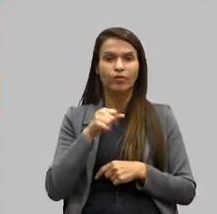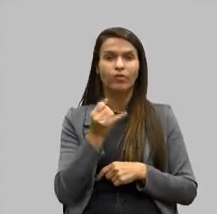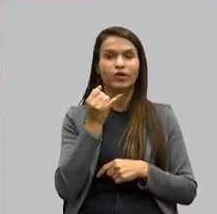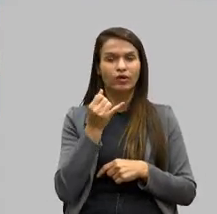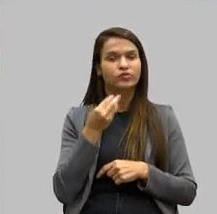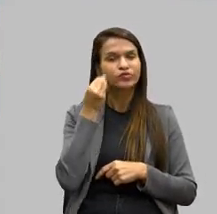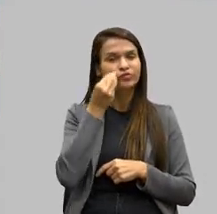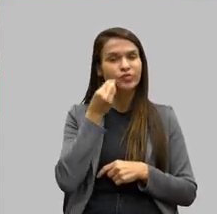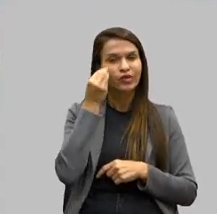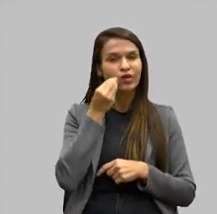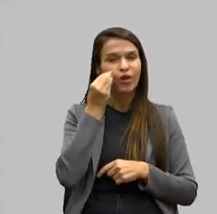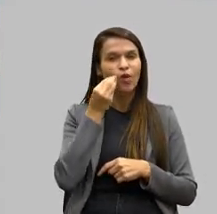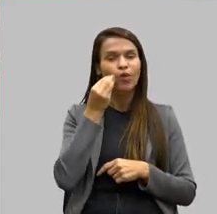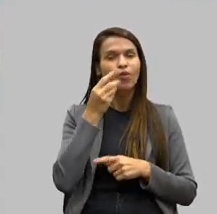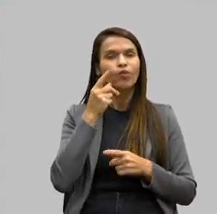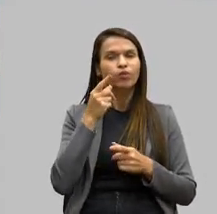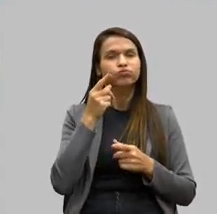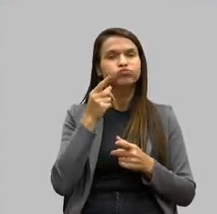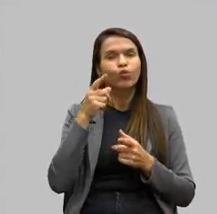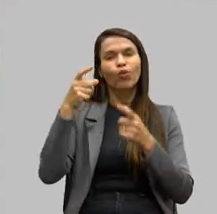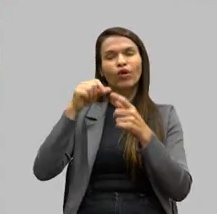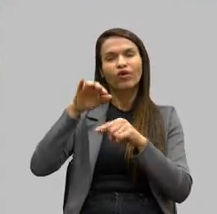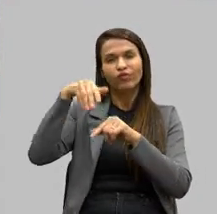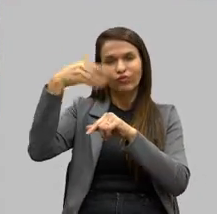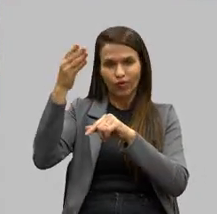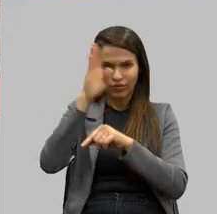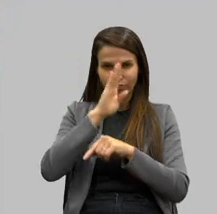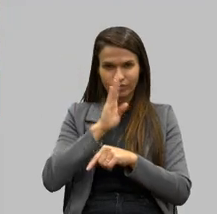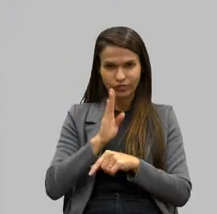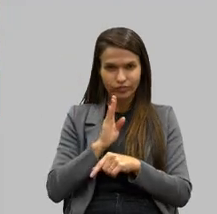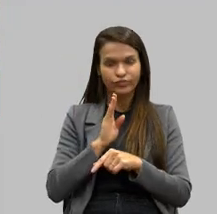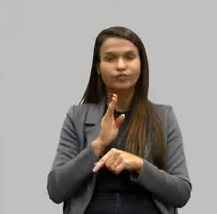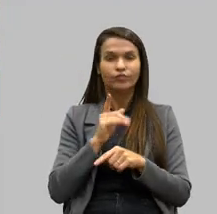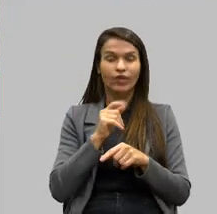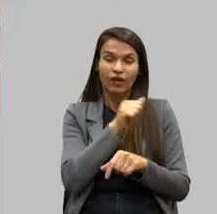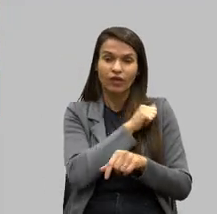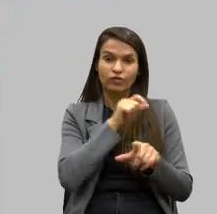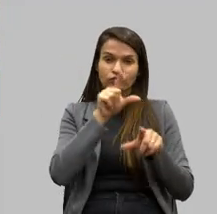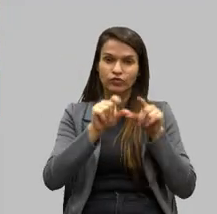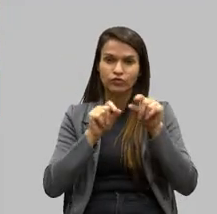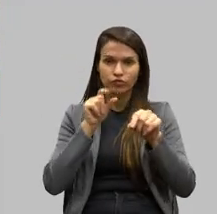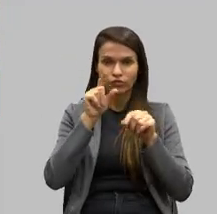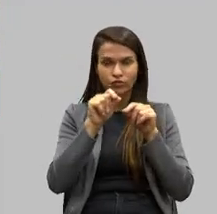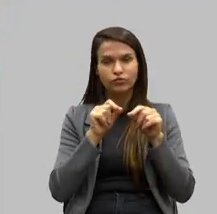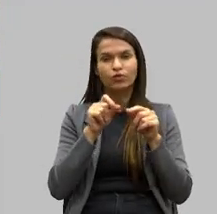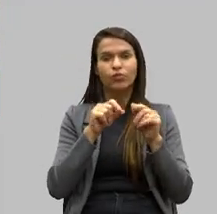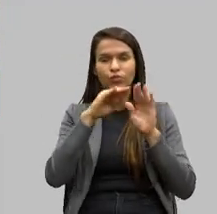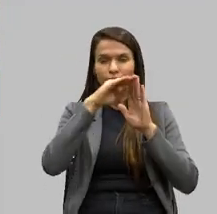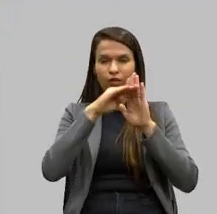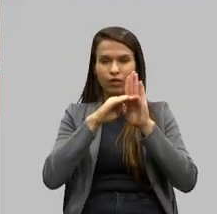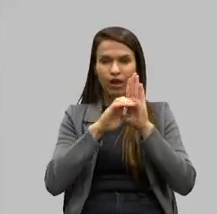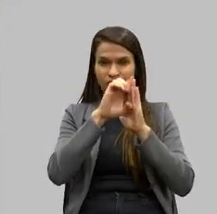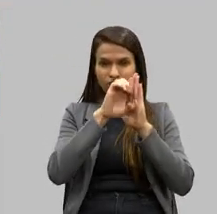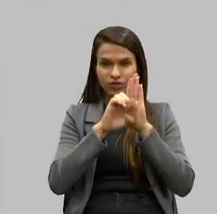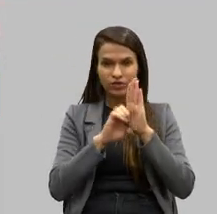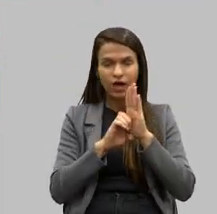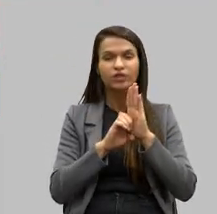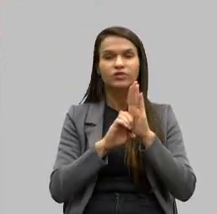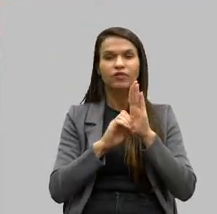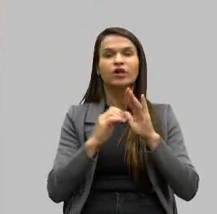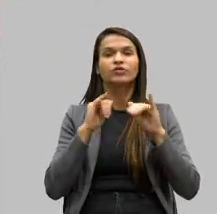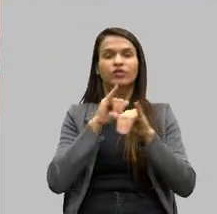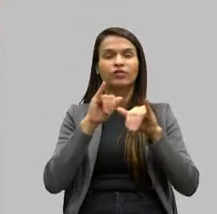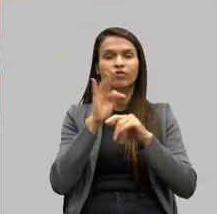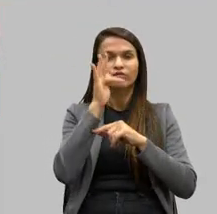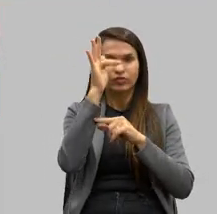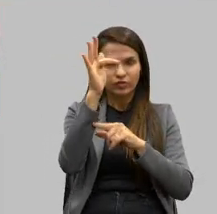vivenciar o mundo externo. Esses estudantes serão selecionados de acordo com critérios e editais que serão divulgados futuramente. Além disso,